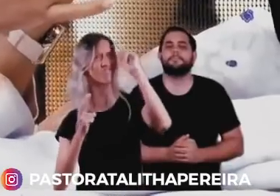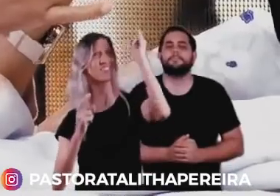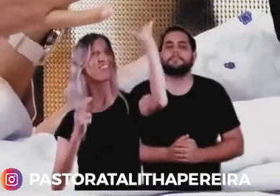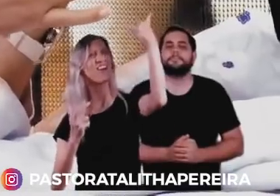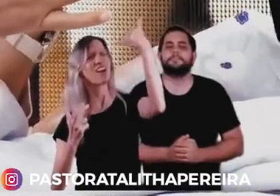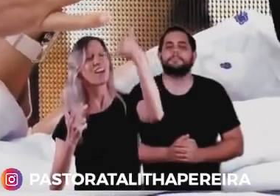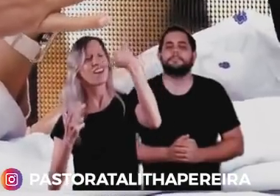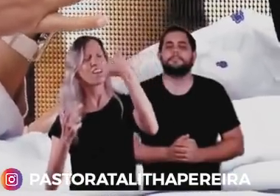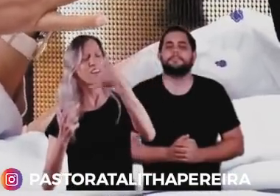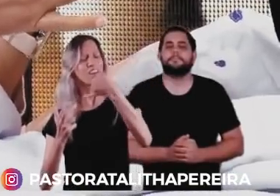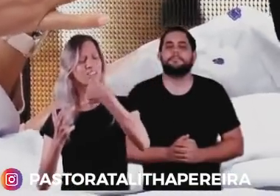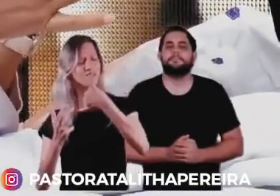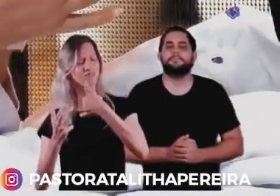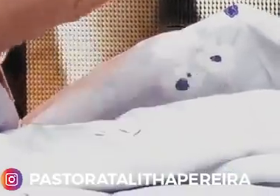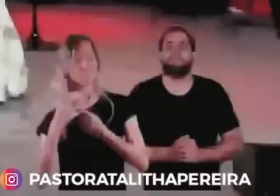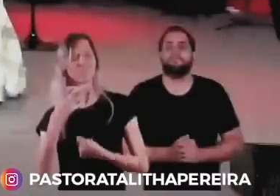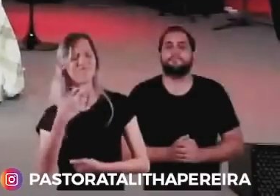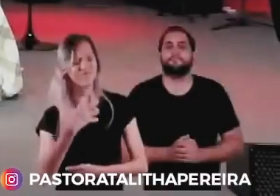podes me